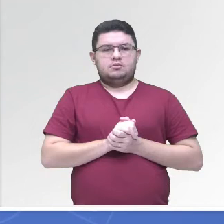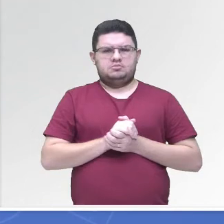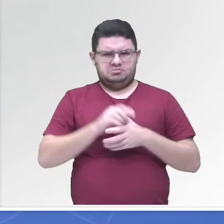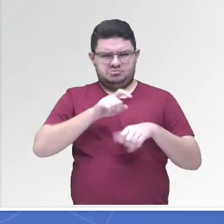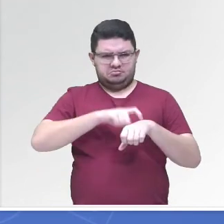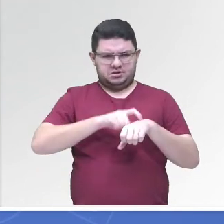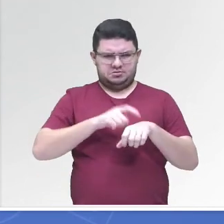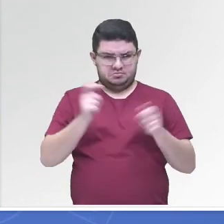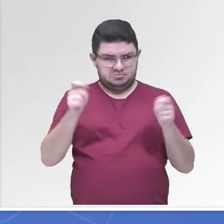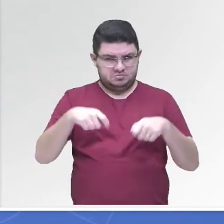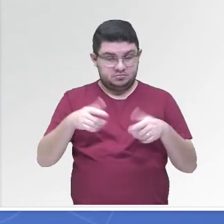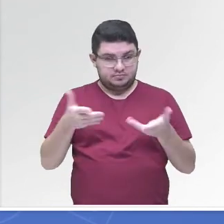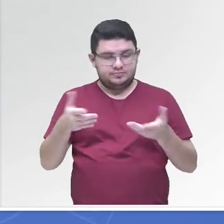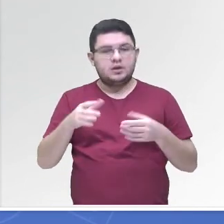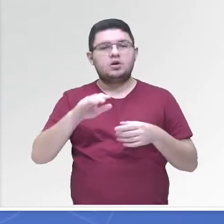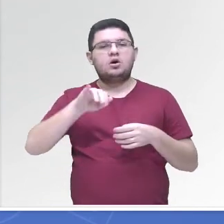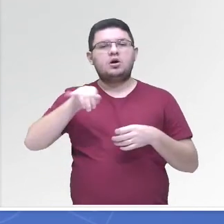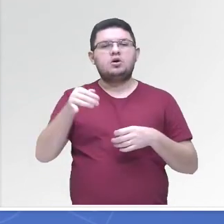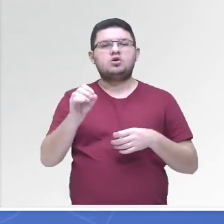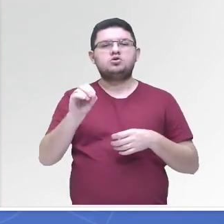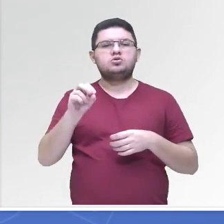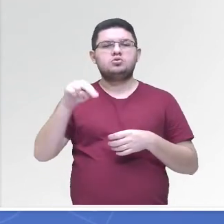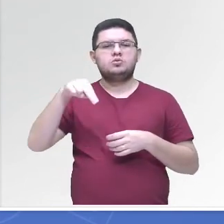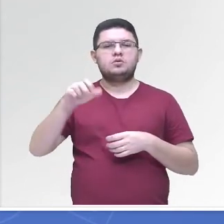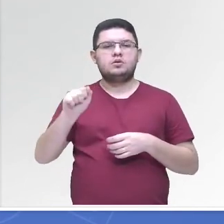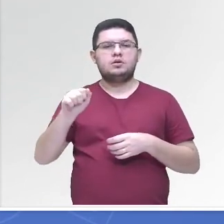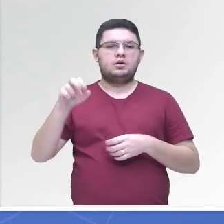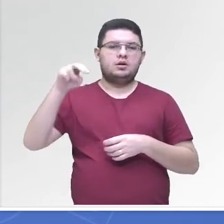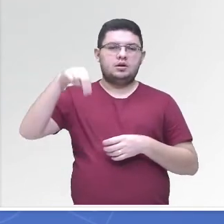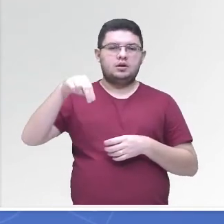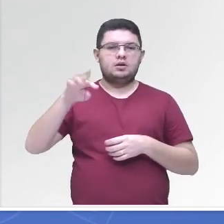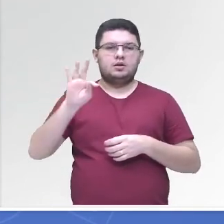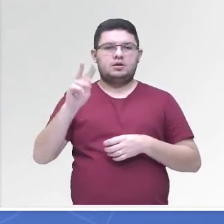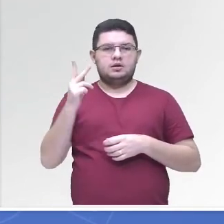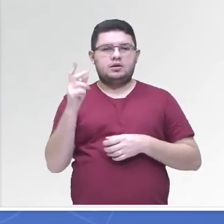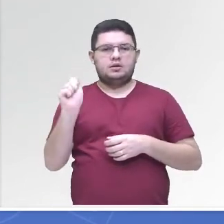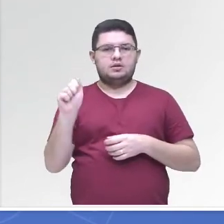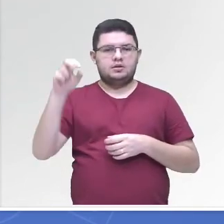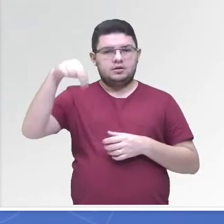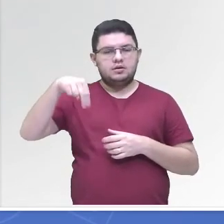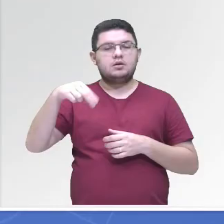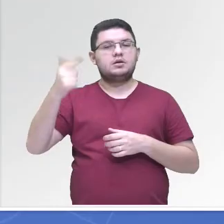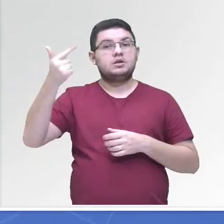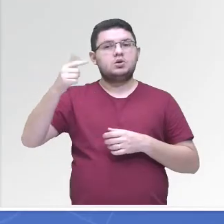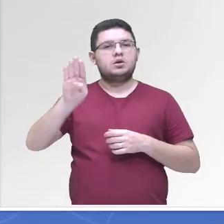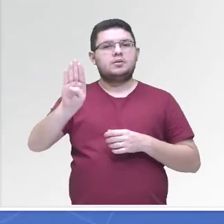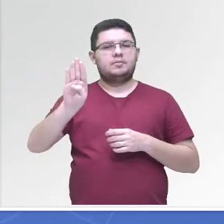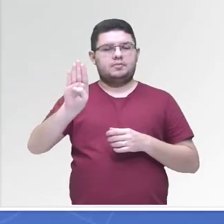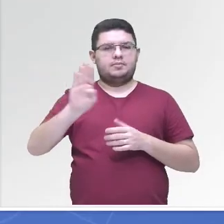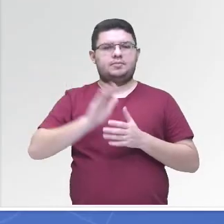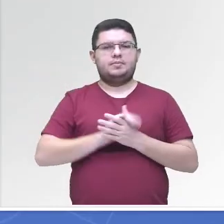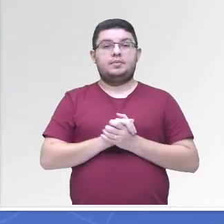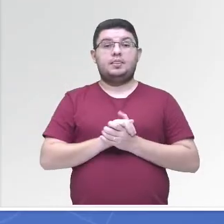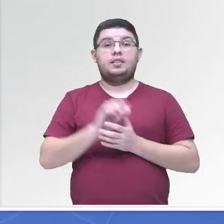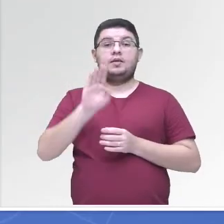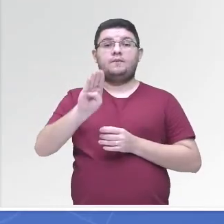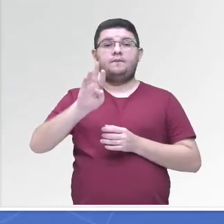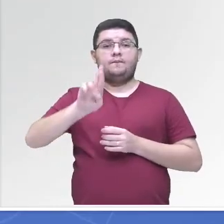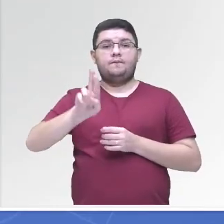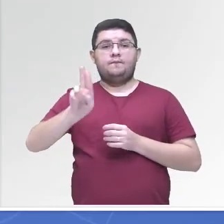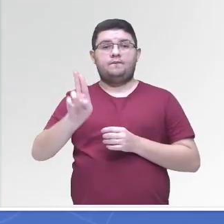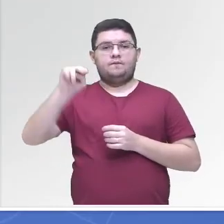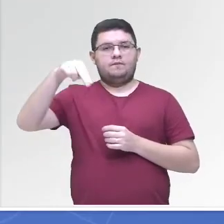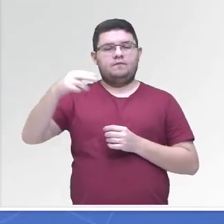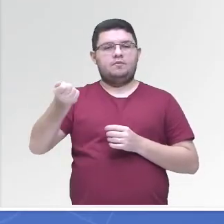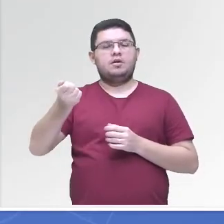ainda? Jonathan falou que é a segunda letra B. Bruna também falou que